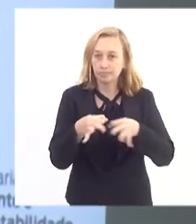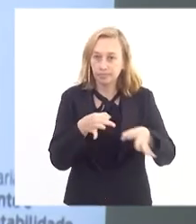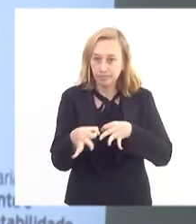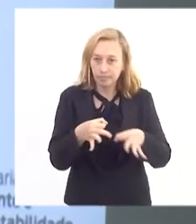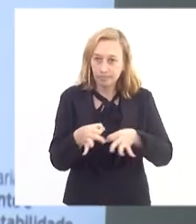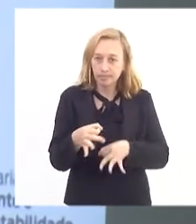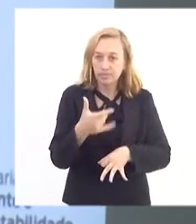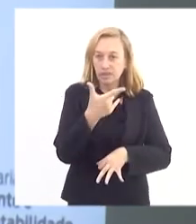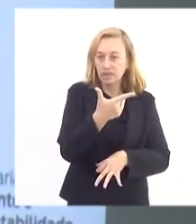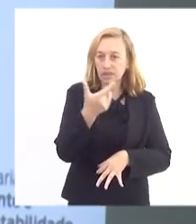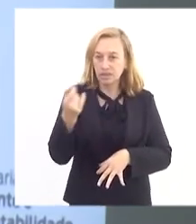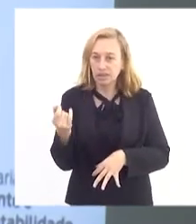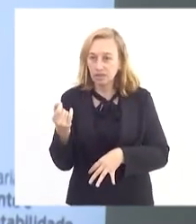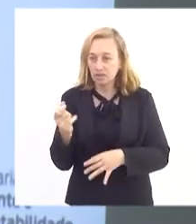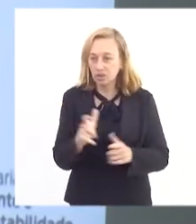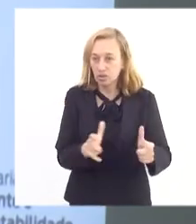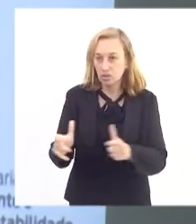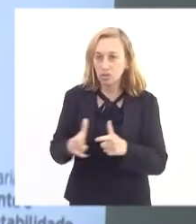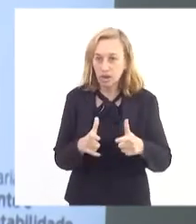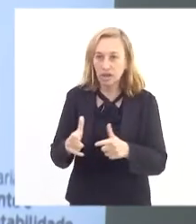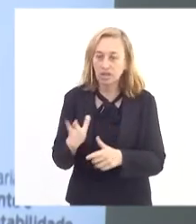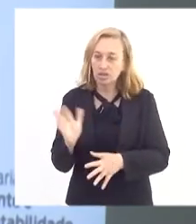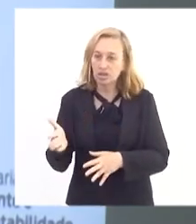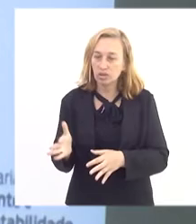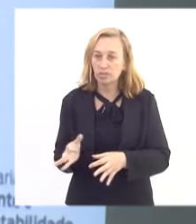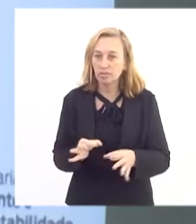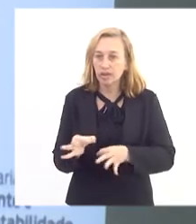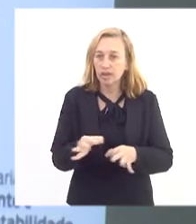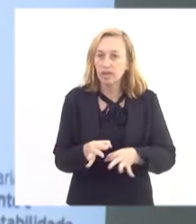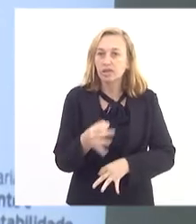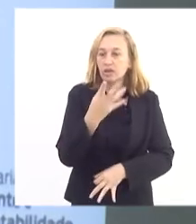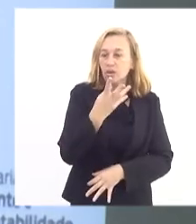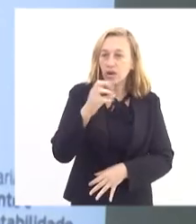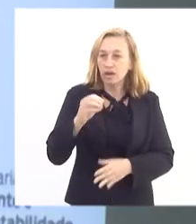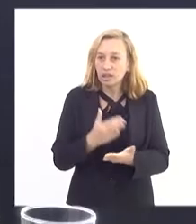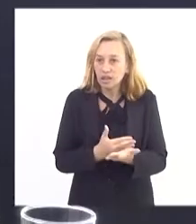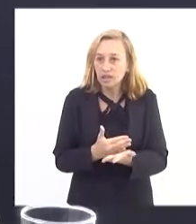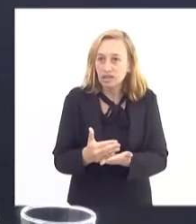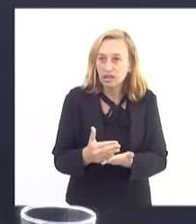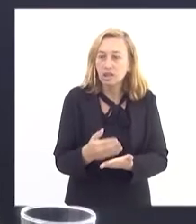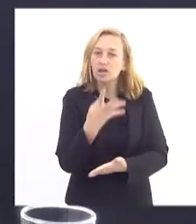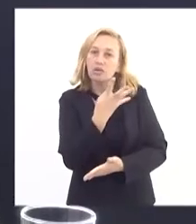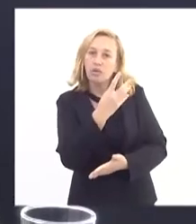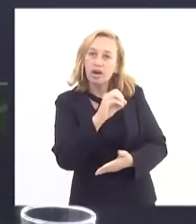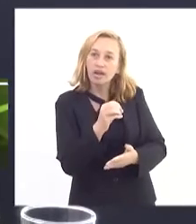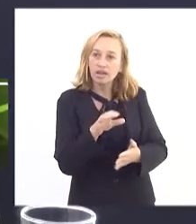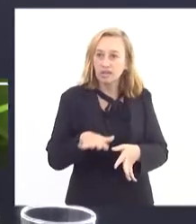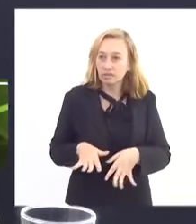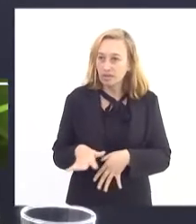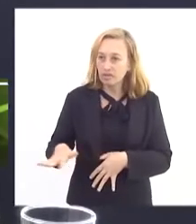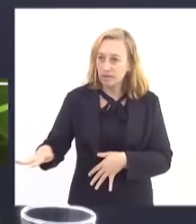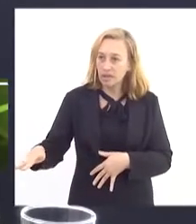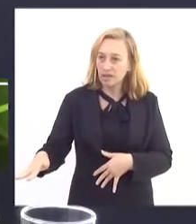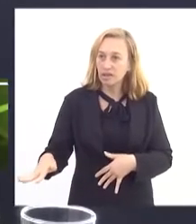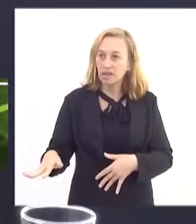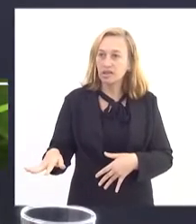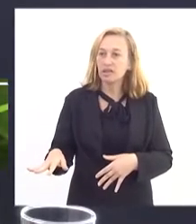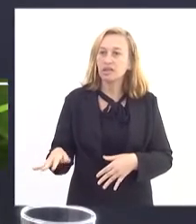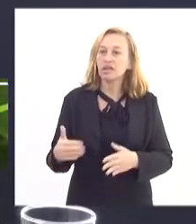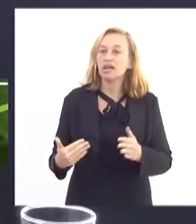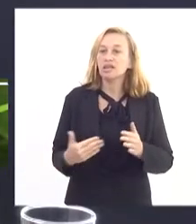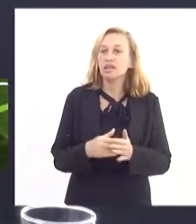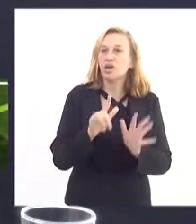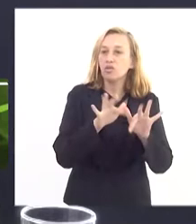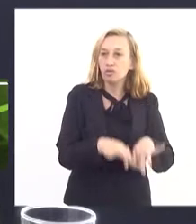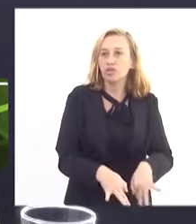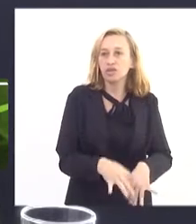120 comunidades, nós estamos começando com 40, tá bom? Então, nós temos a previsão de 40 comunidades realizadas até o